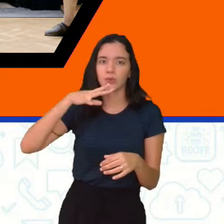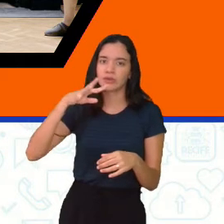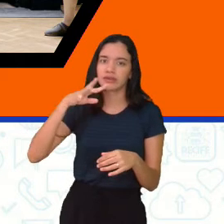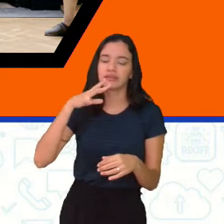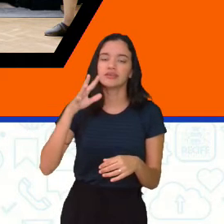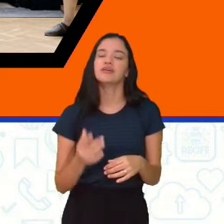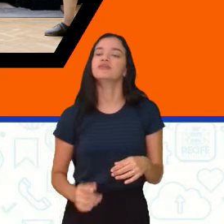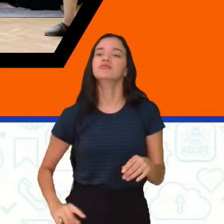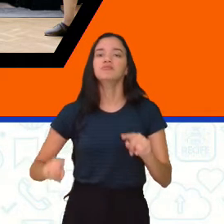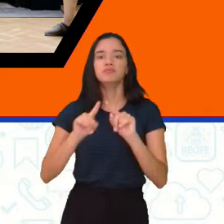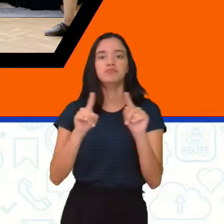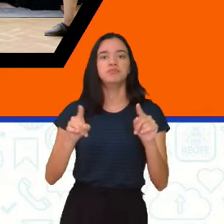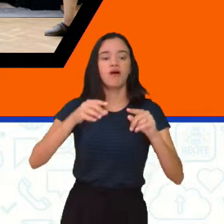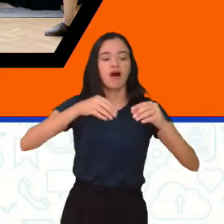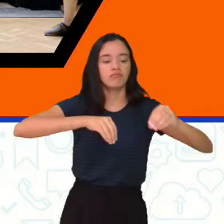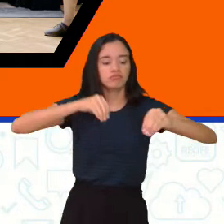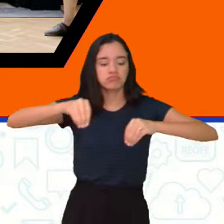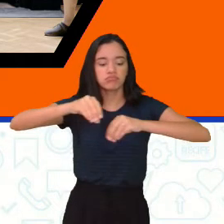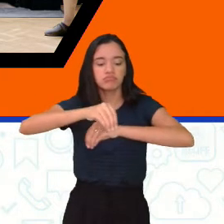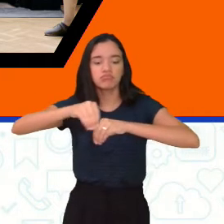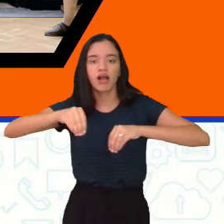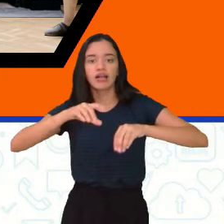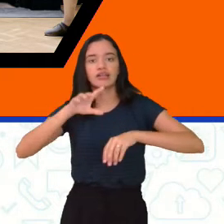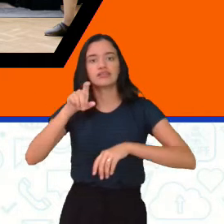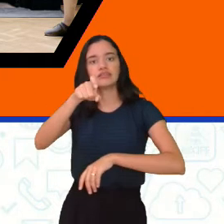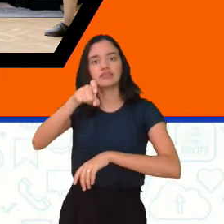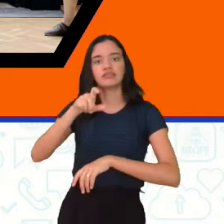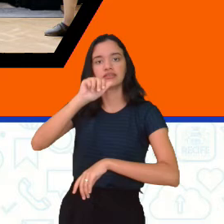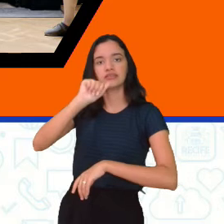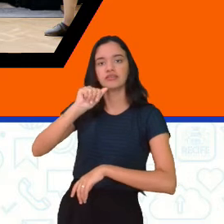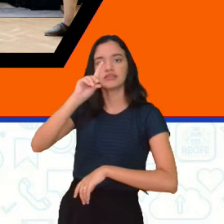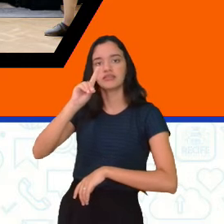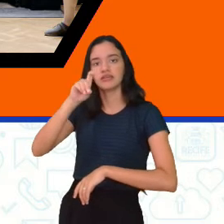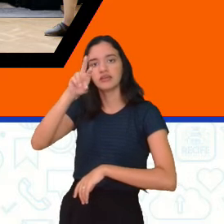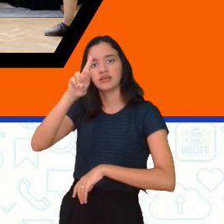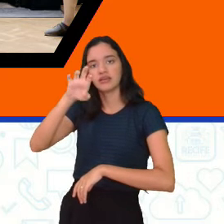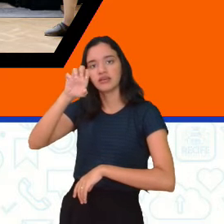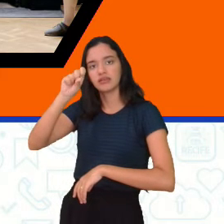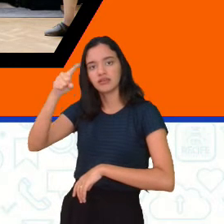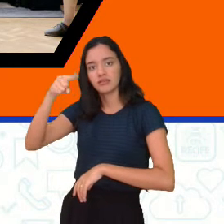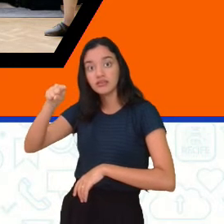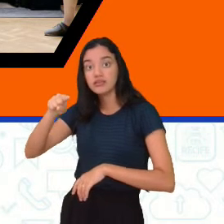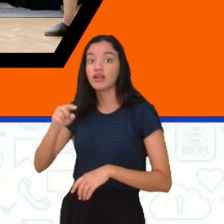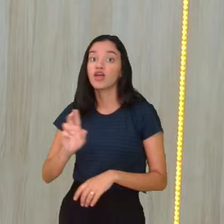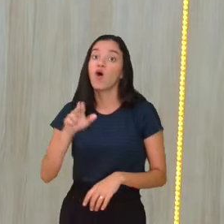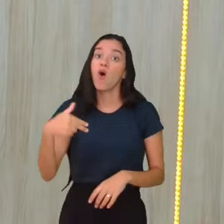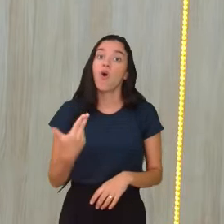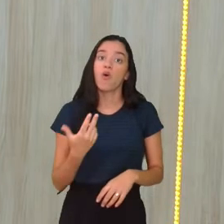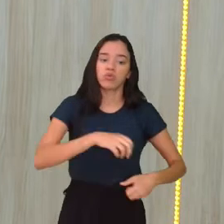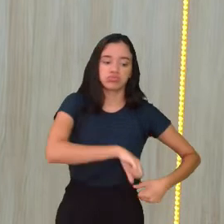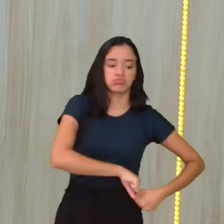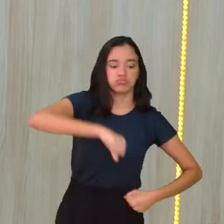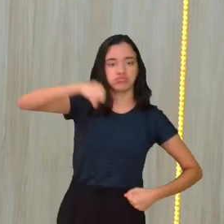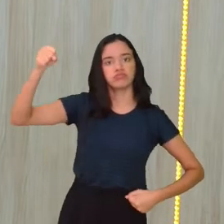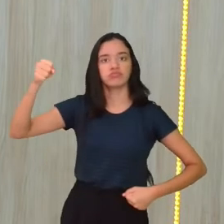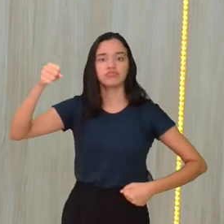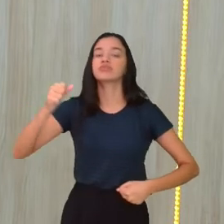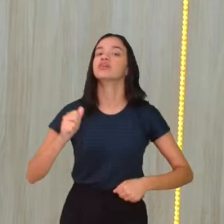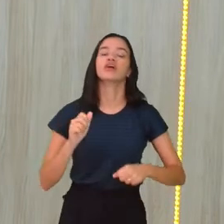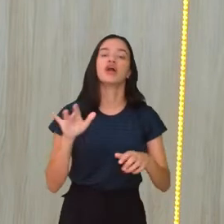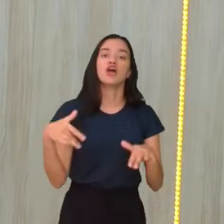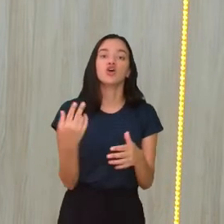Confederação Brasileira de Xadrez, né? Ou a Confederação Brasileira de Esgrima. São duas